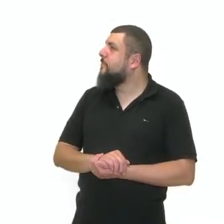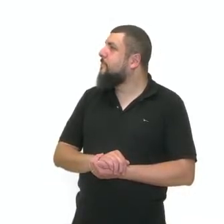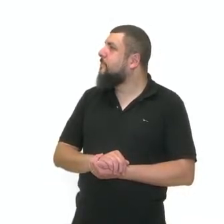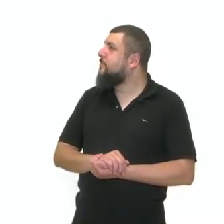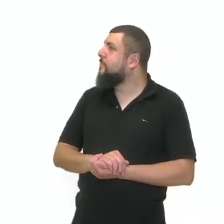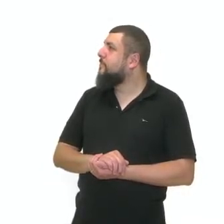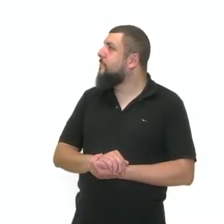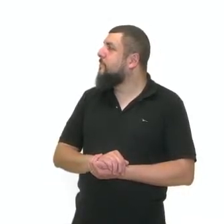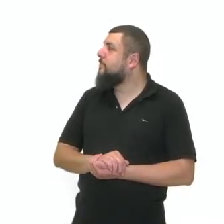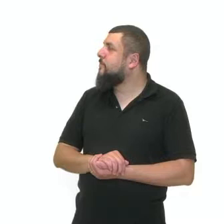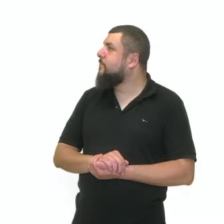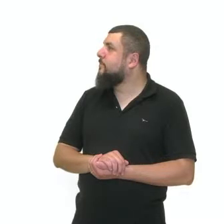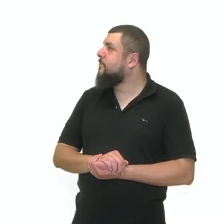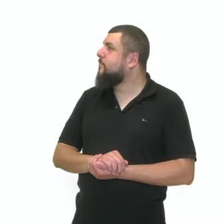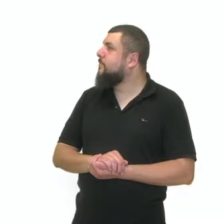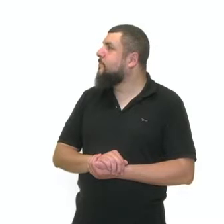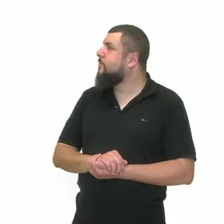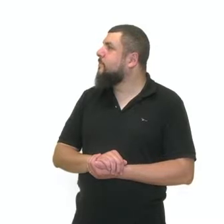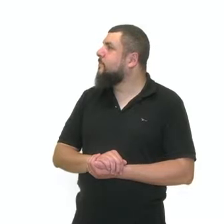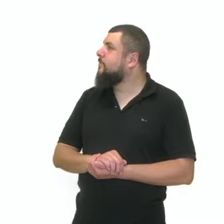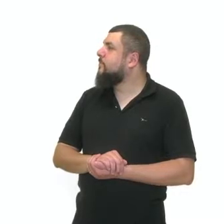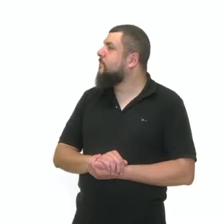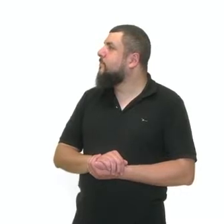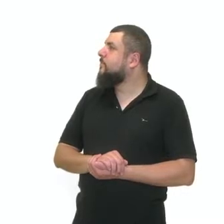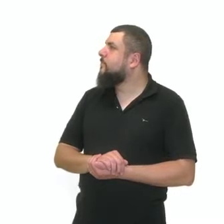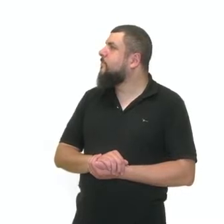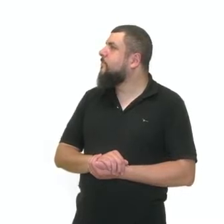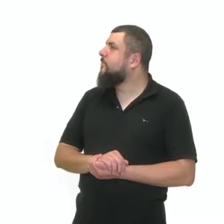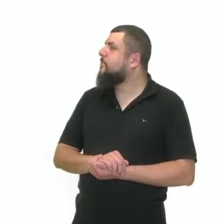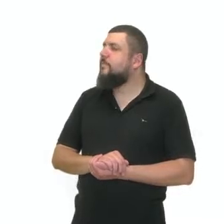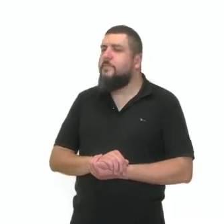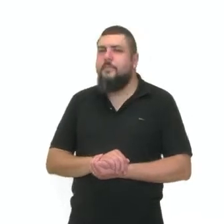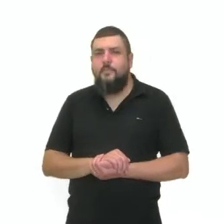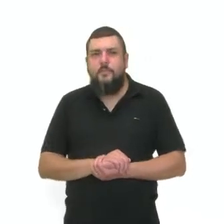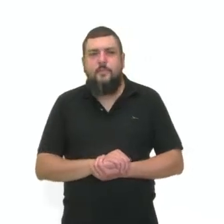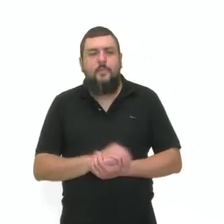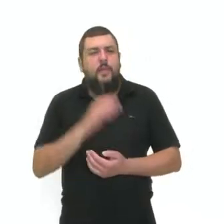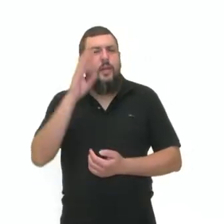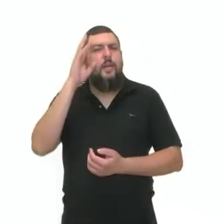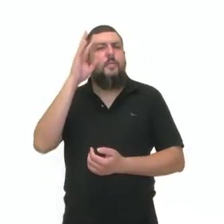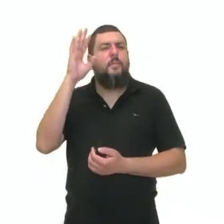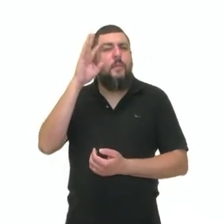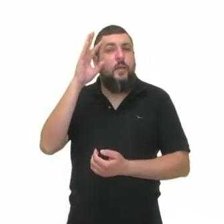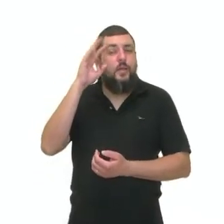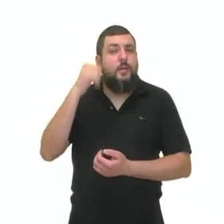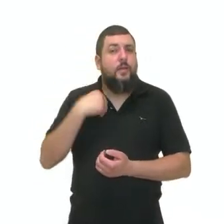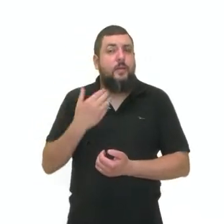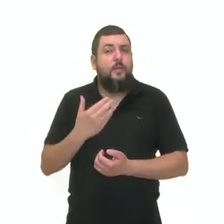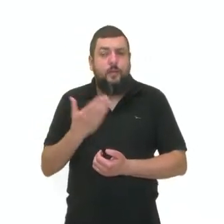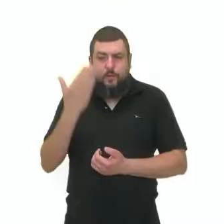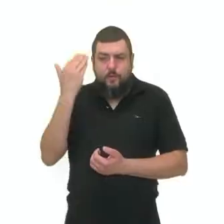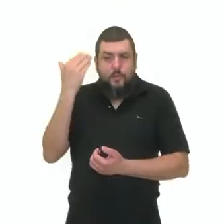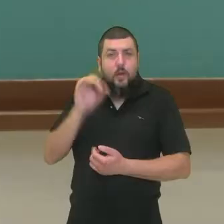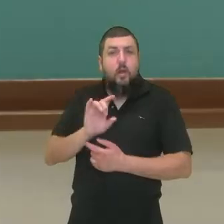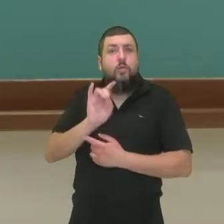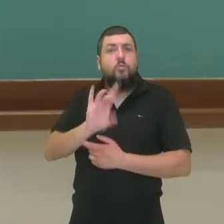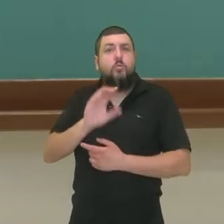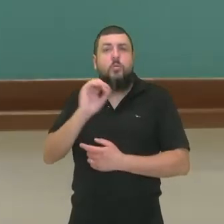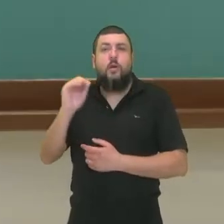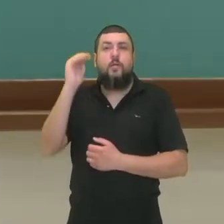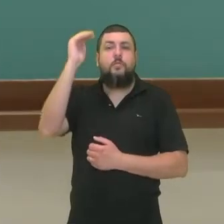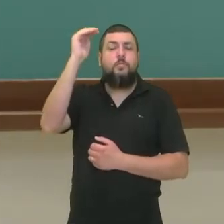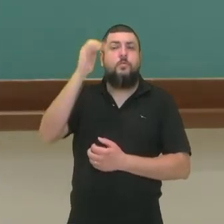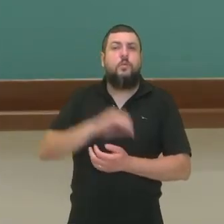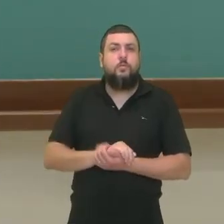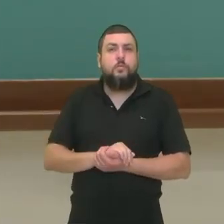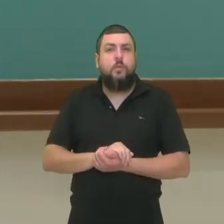era cantada, tocada e dançada apenas por adultos. Imaginou? Sem ter a criança ali junto? Hoje a gente pensa numa